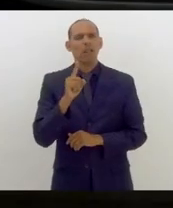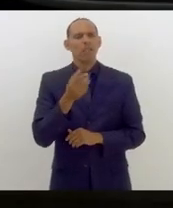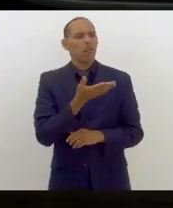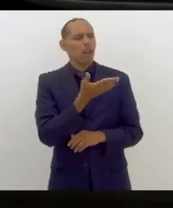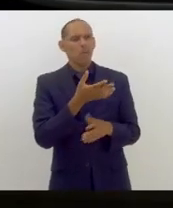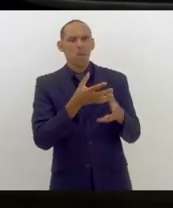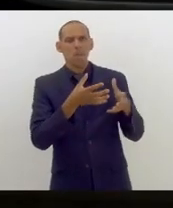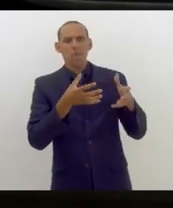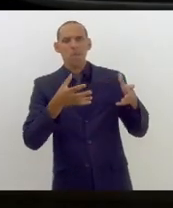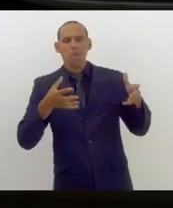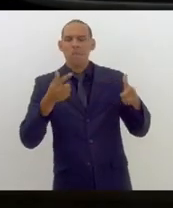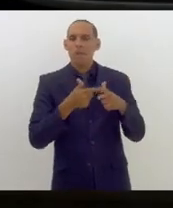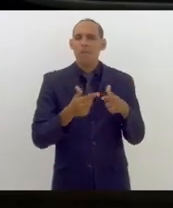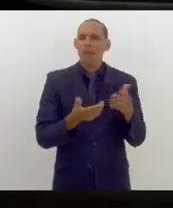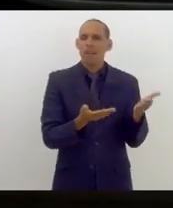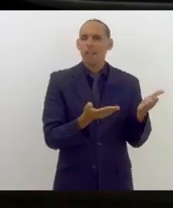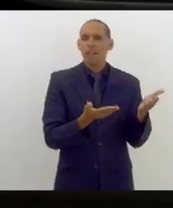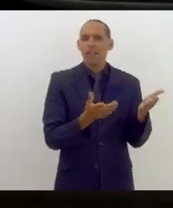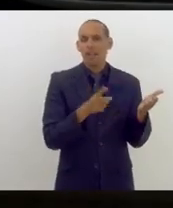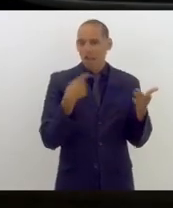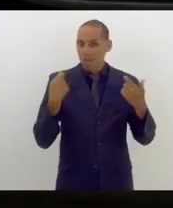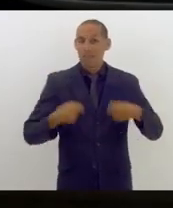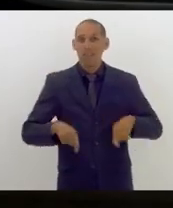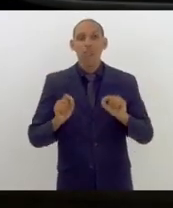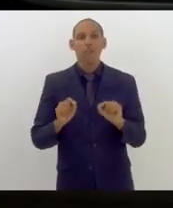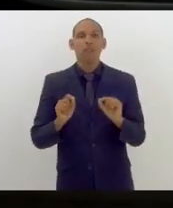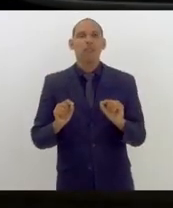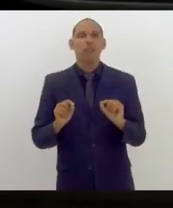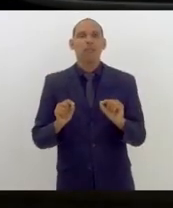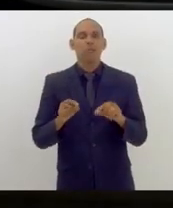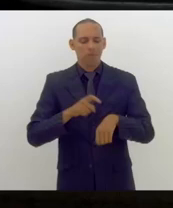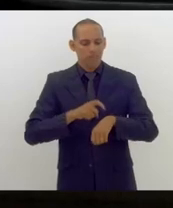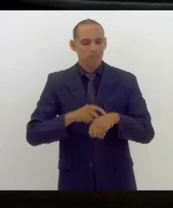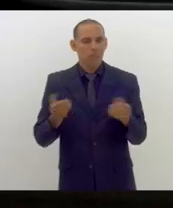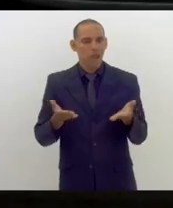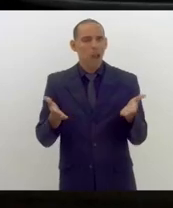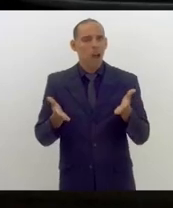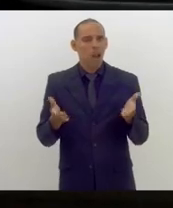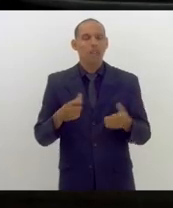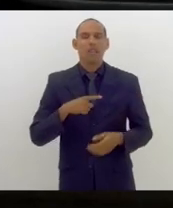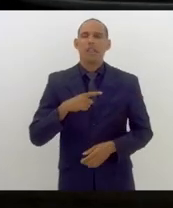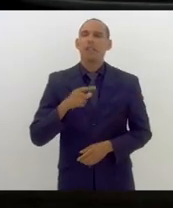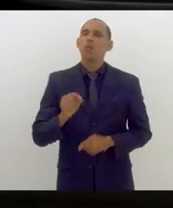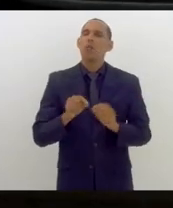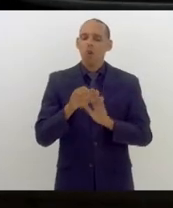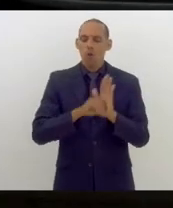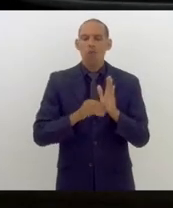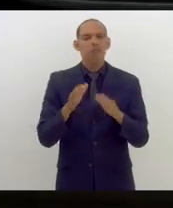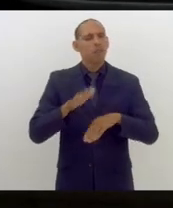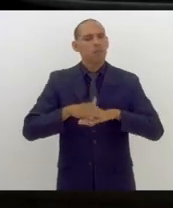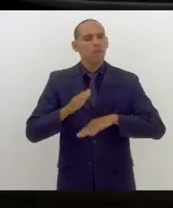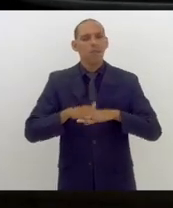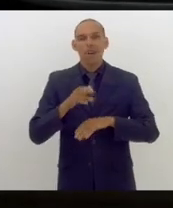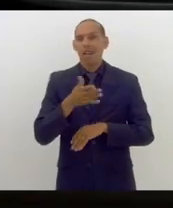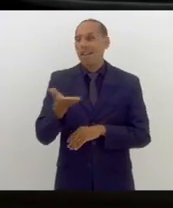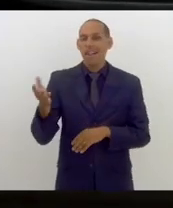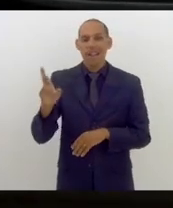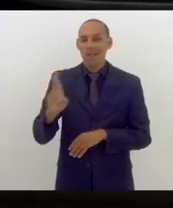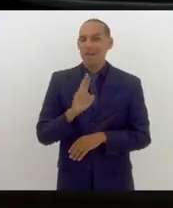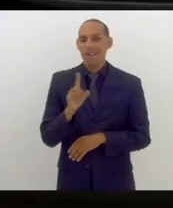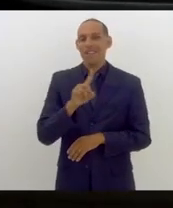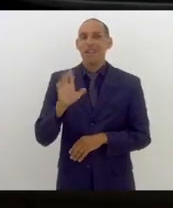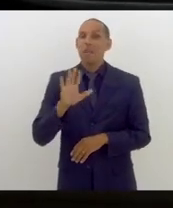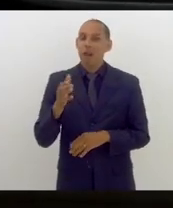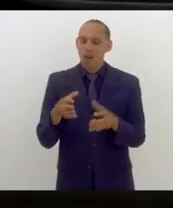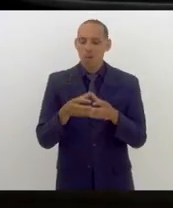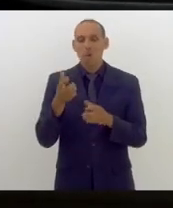vamos estar crescendo na verdade é fazer ainda existe tempo esse ano para fazer para fazer isso eles não vão responder mas o outro